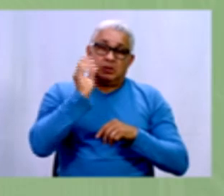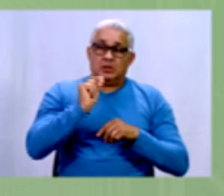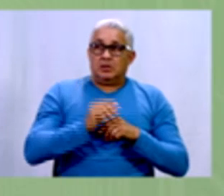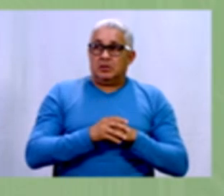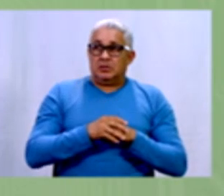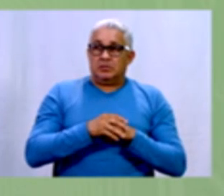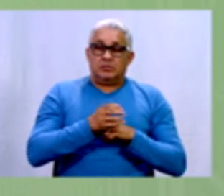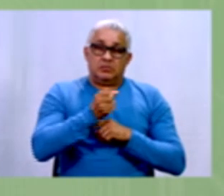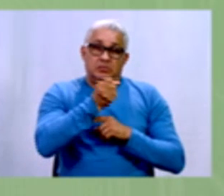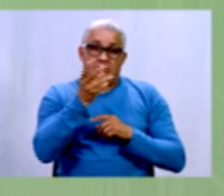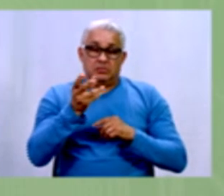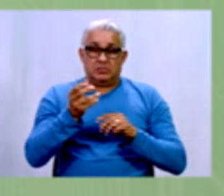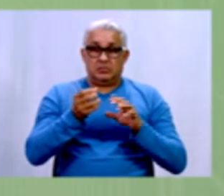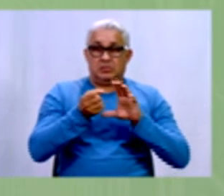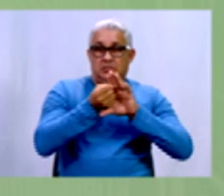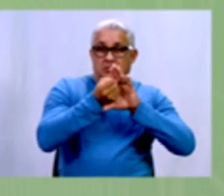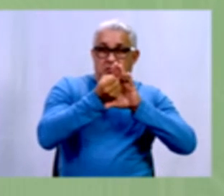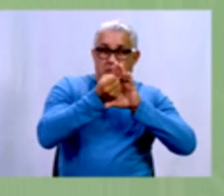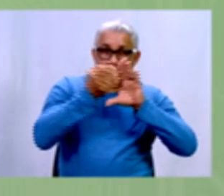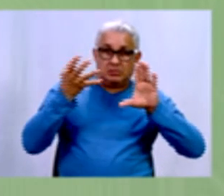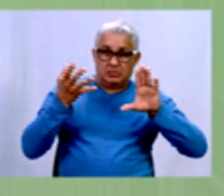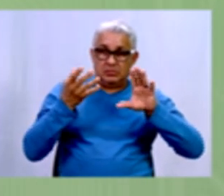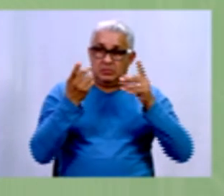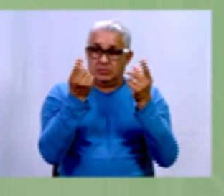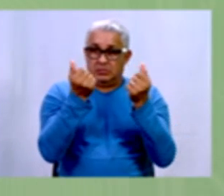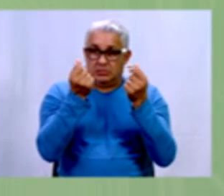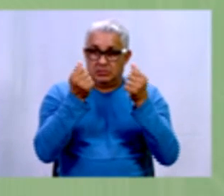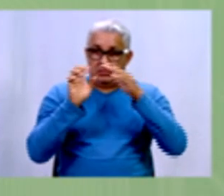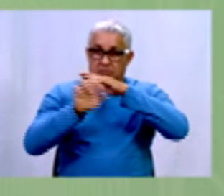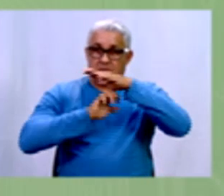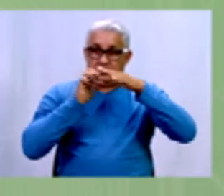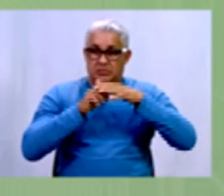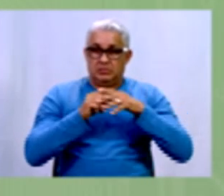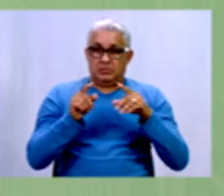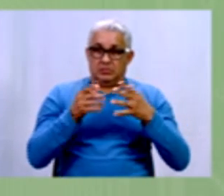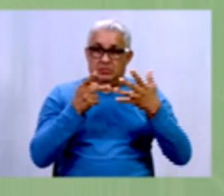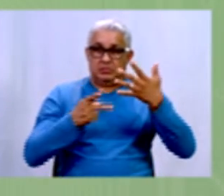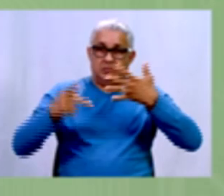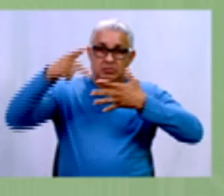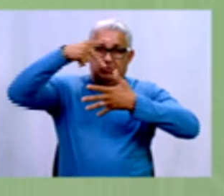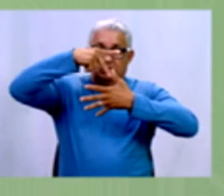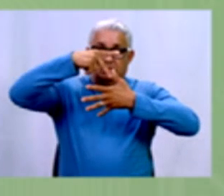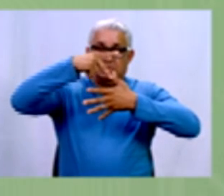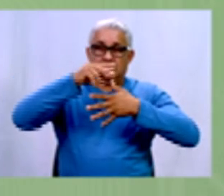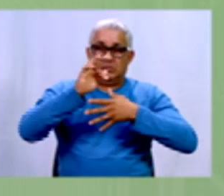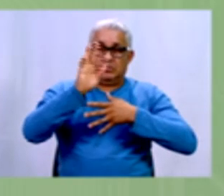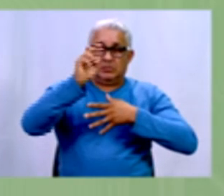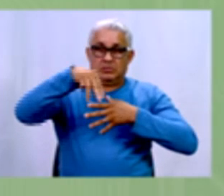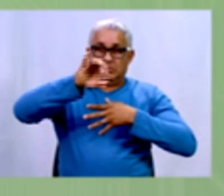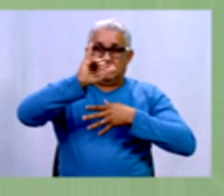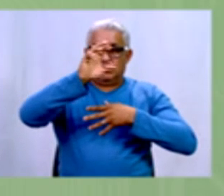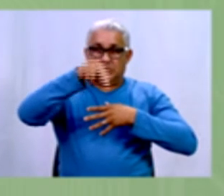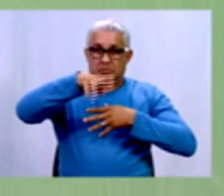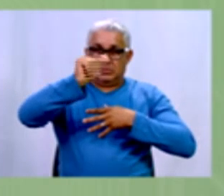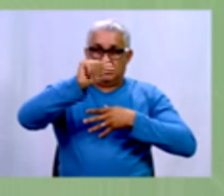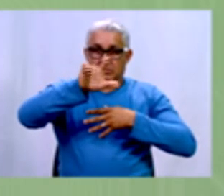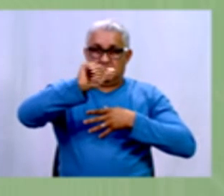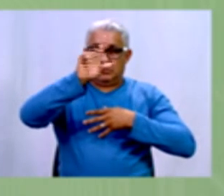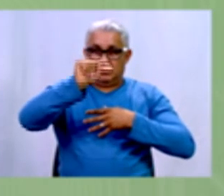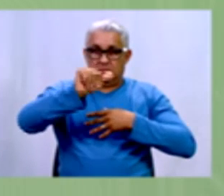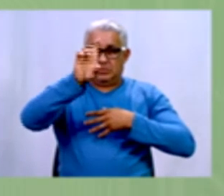o quanto que essa aplicação vai render para a organização, ele prioriza as funcionalidades de acordo com o valor de